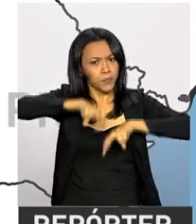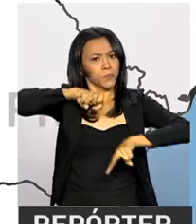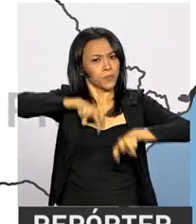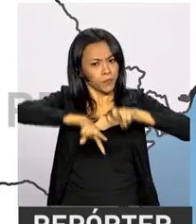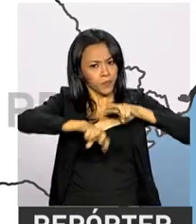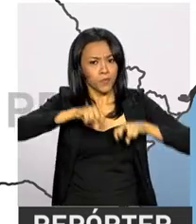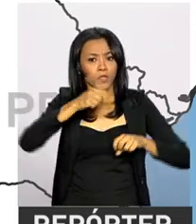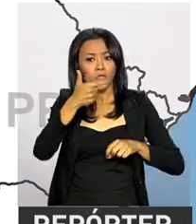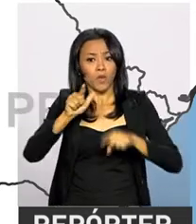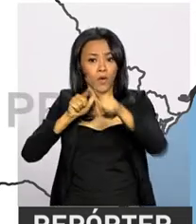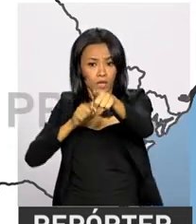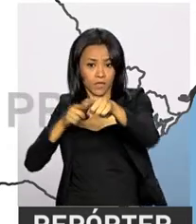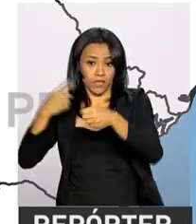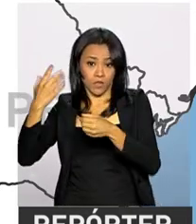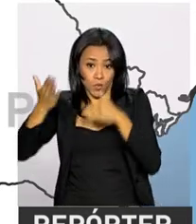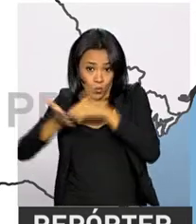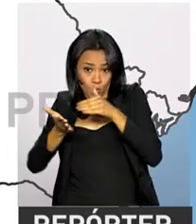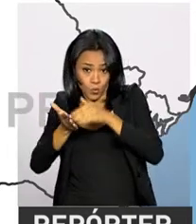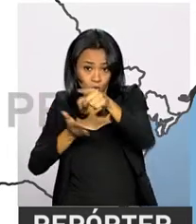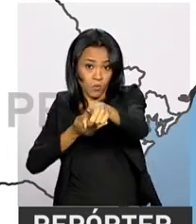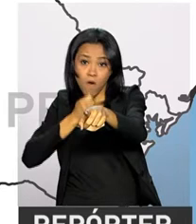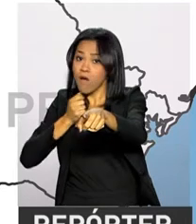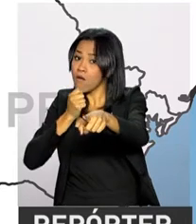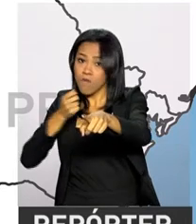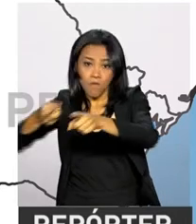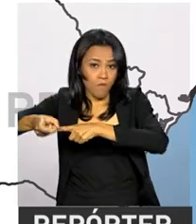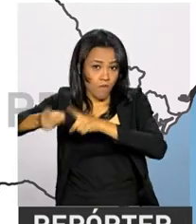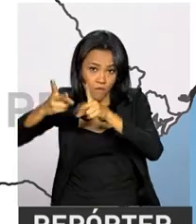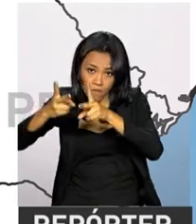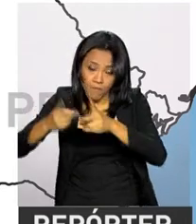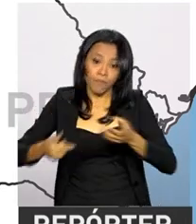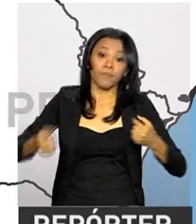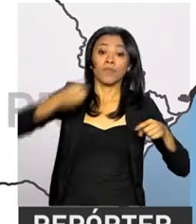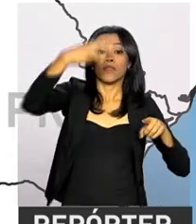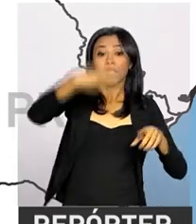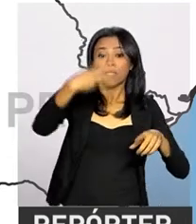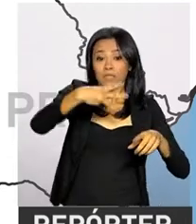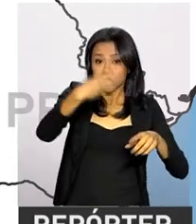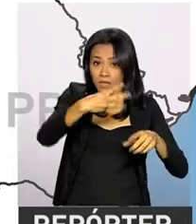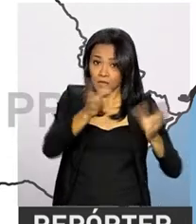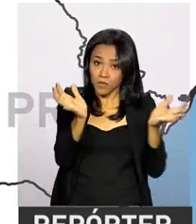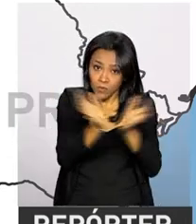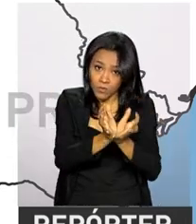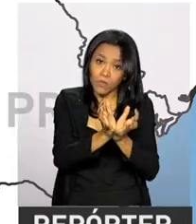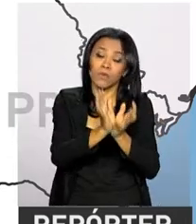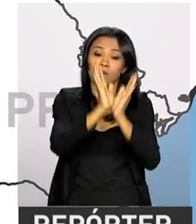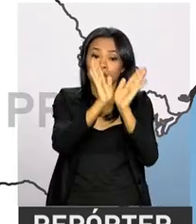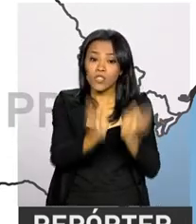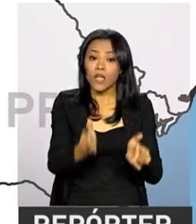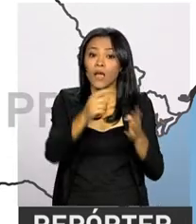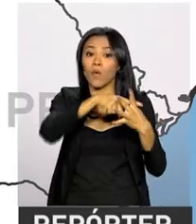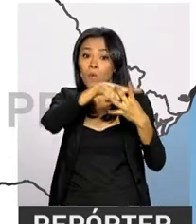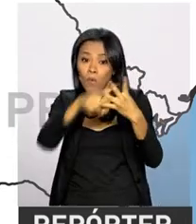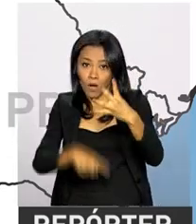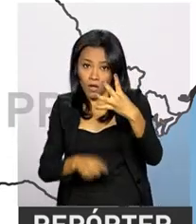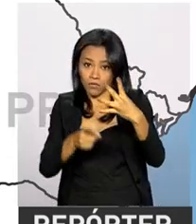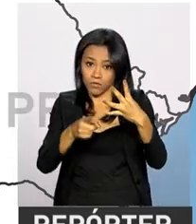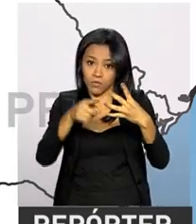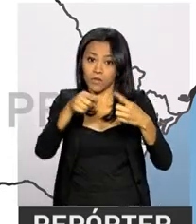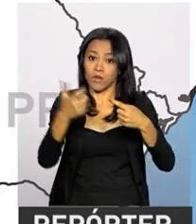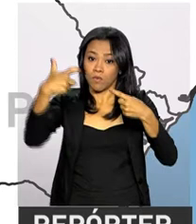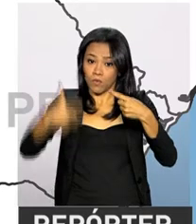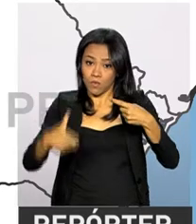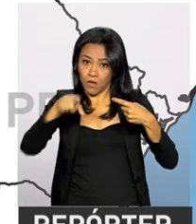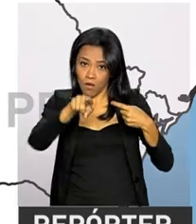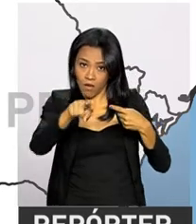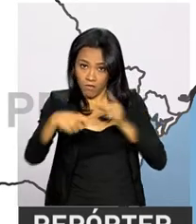de Tartaruga Verde não foi arrematado. Na terceira rodada, também foram oferecidos 4 blocos. Alto do